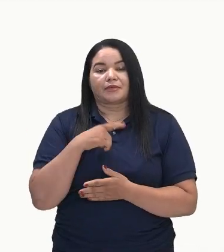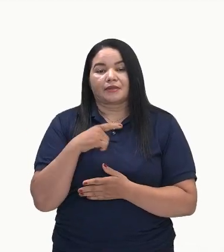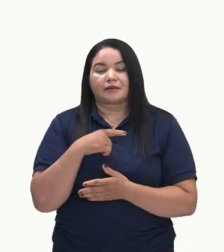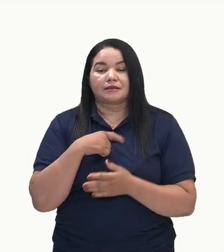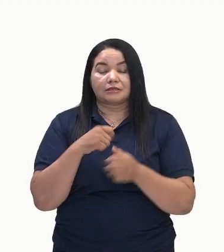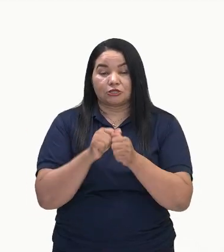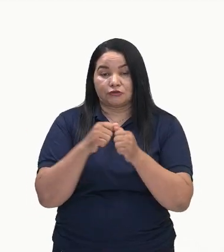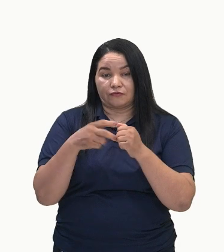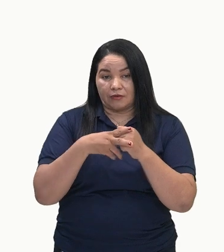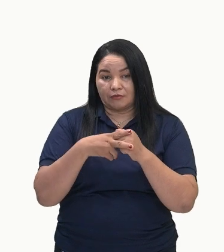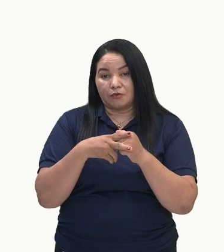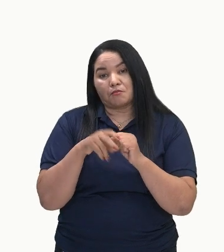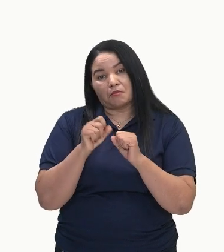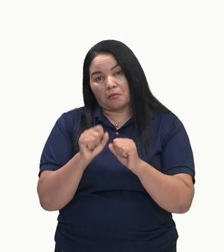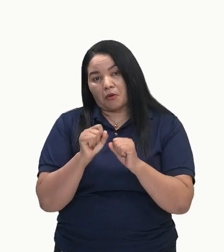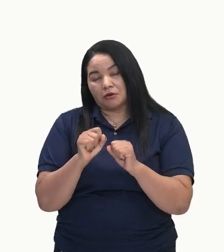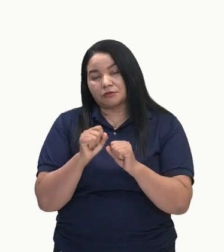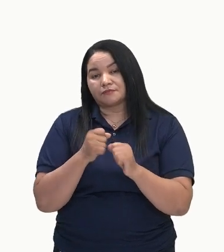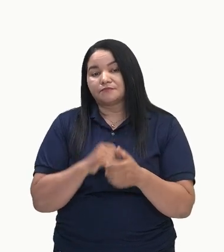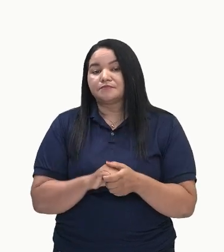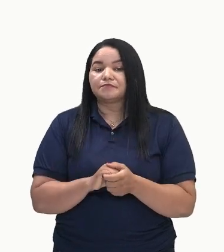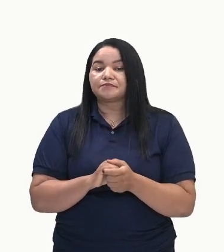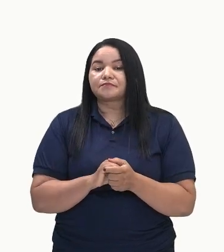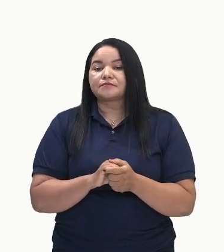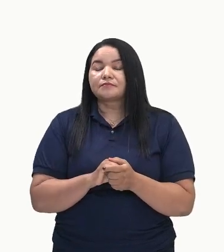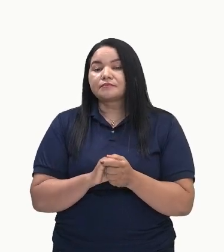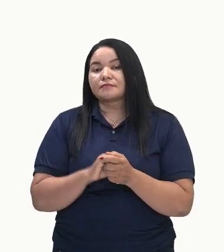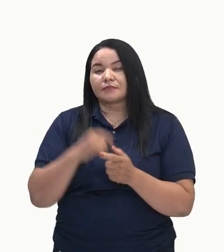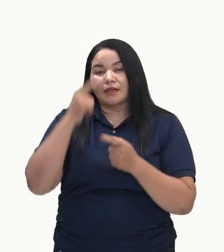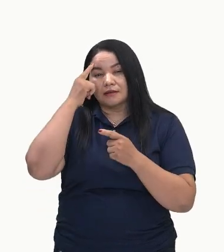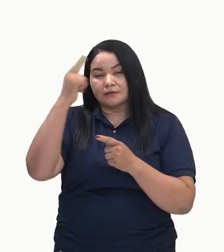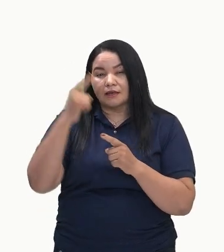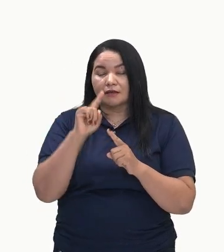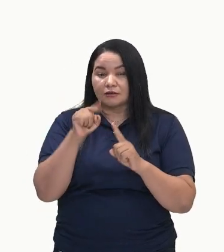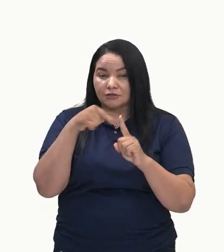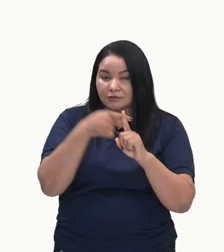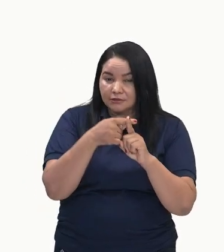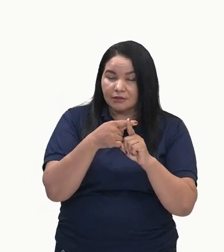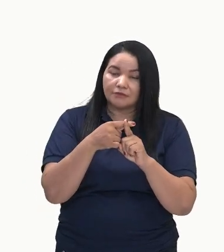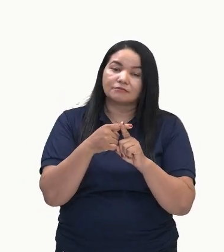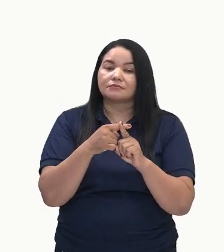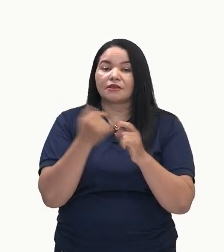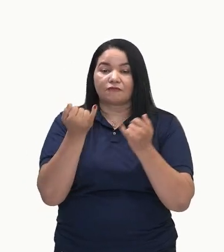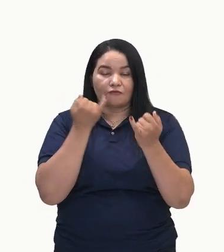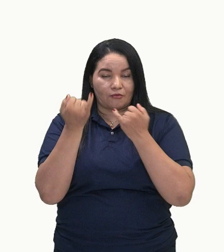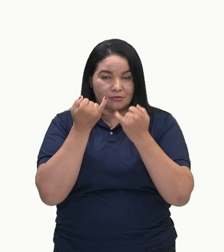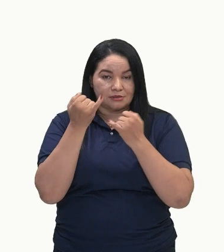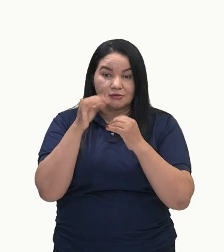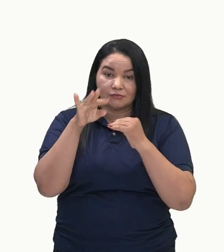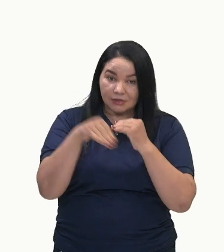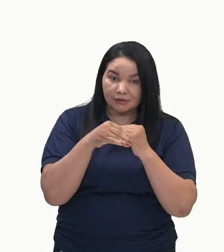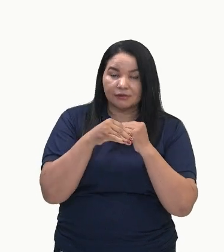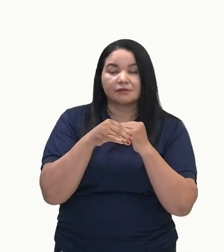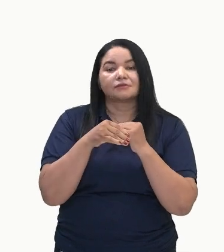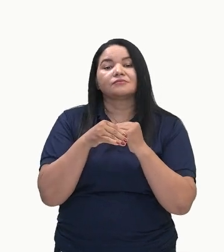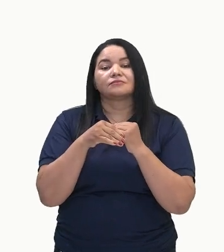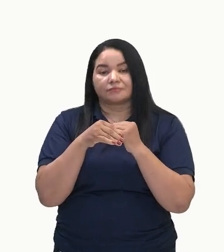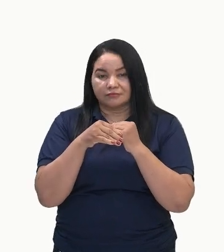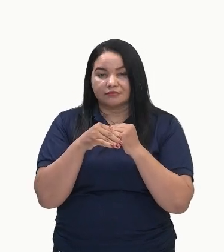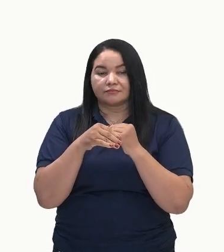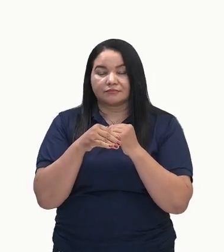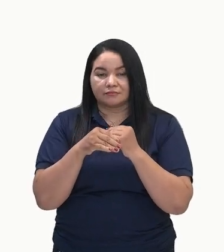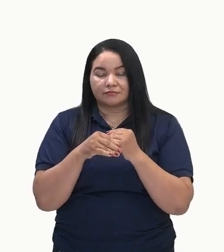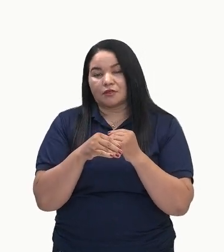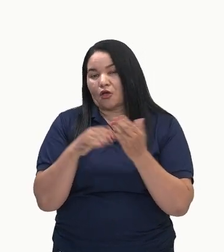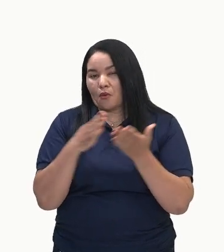né? Eles têm, pode ser, passar uma ideia de adição, de acrescentar informações, e aqui a gente cai em algumas que